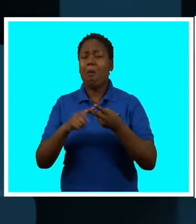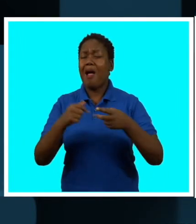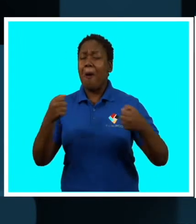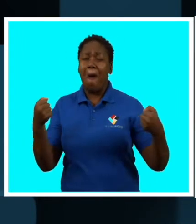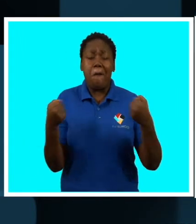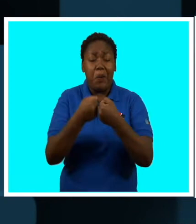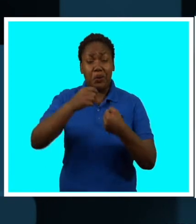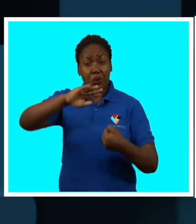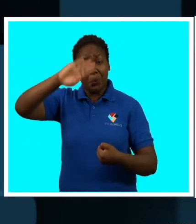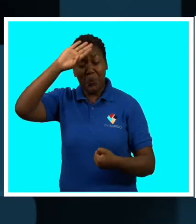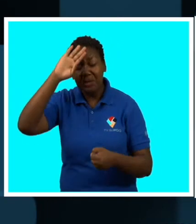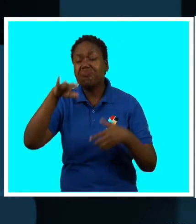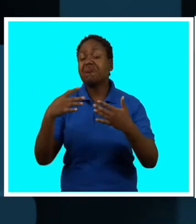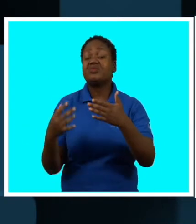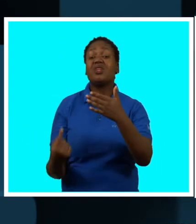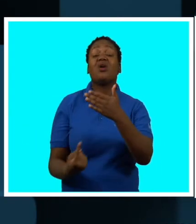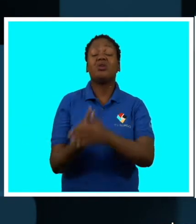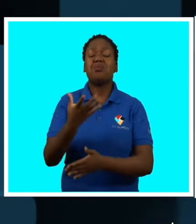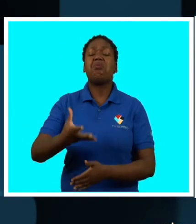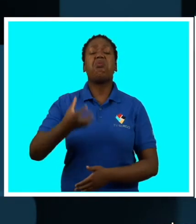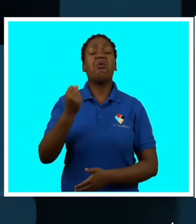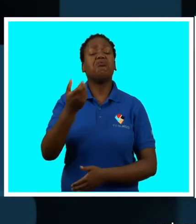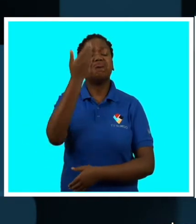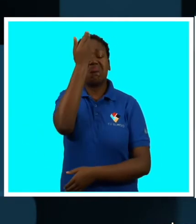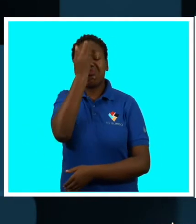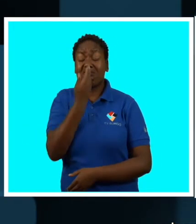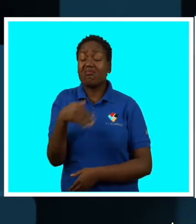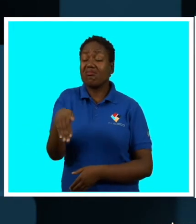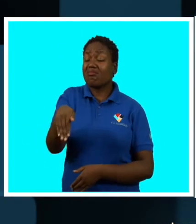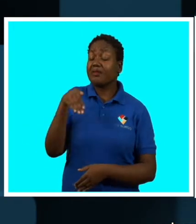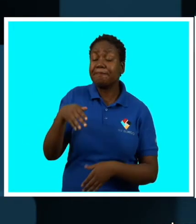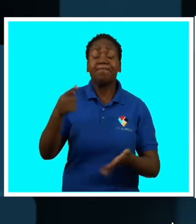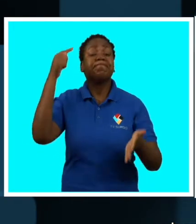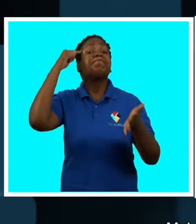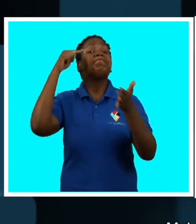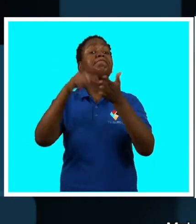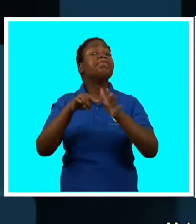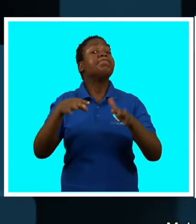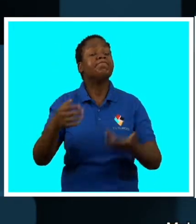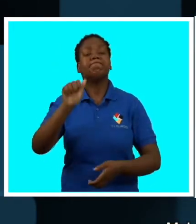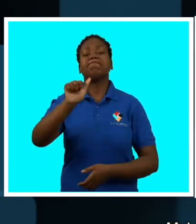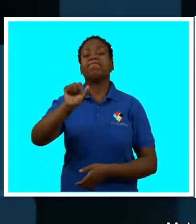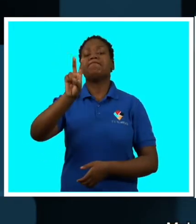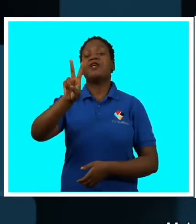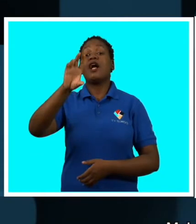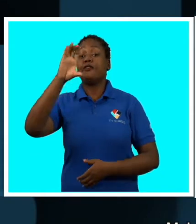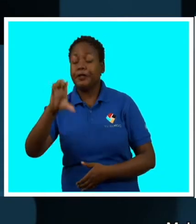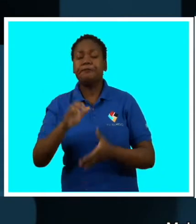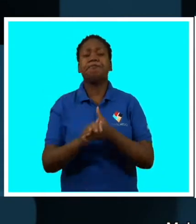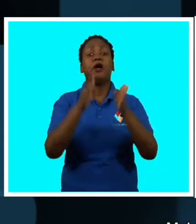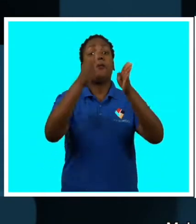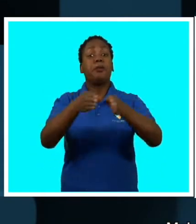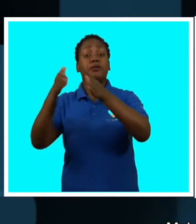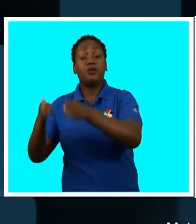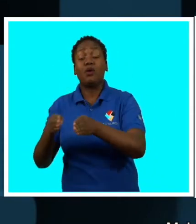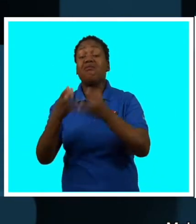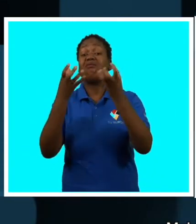das principais causas de acidente vascular cerebral, vulgarmente conhecido por AVC. Mais da metade das pessoas